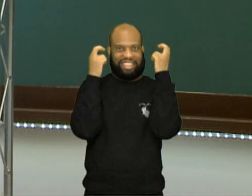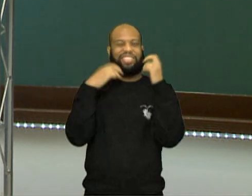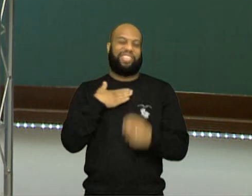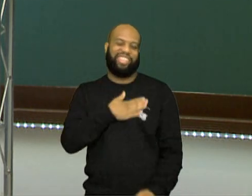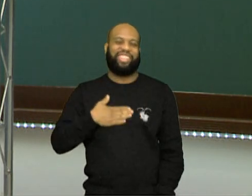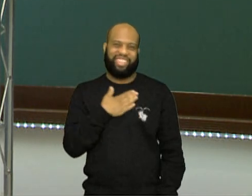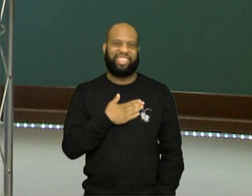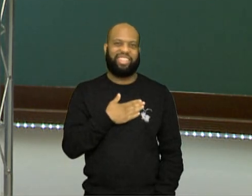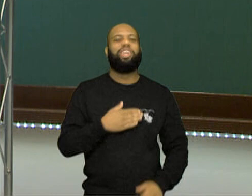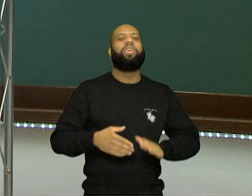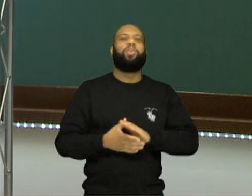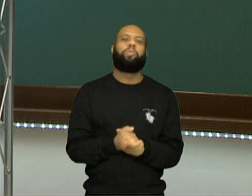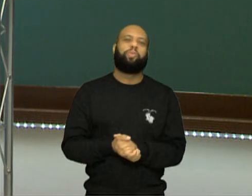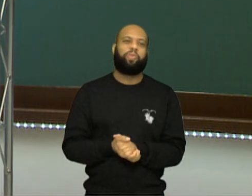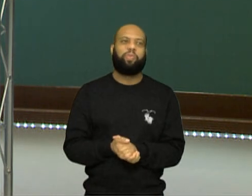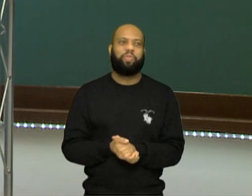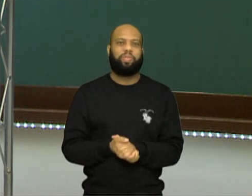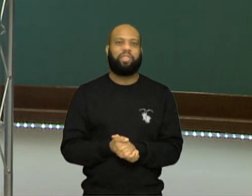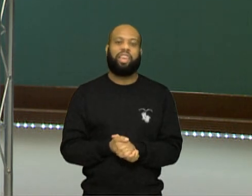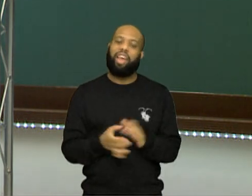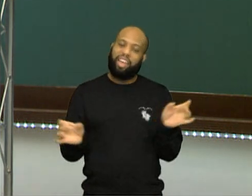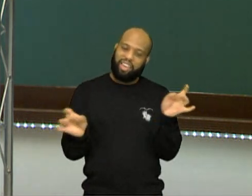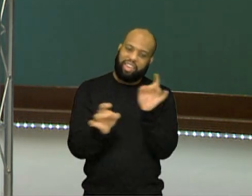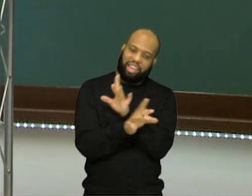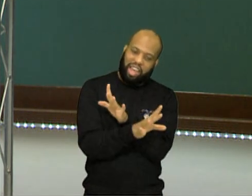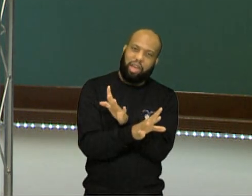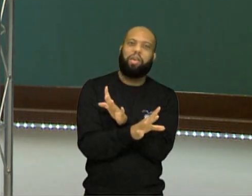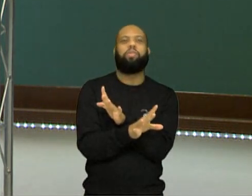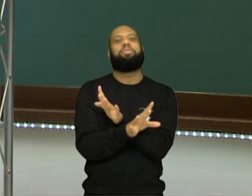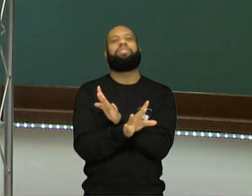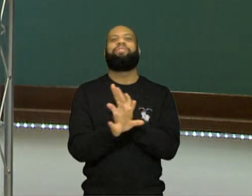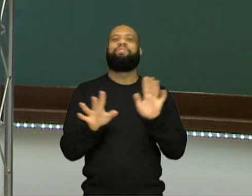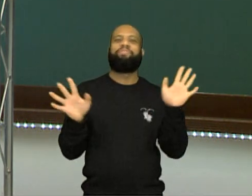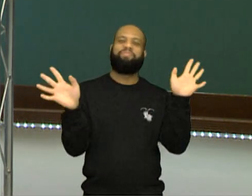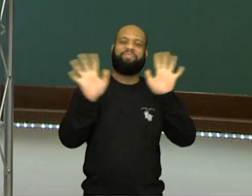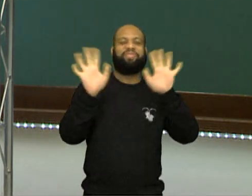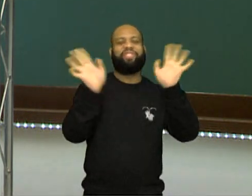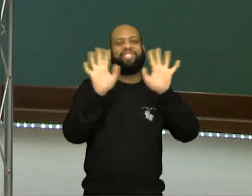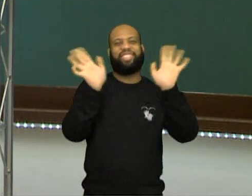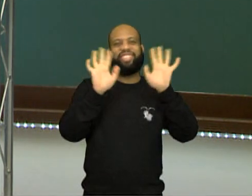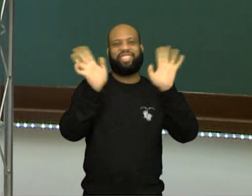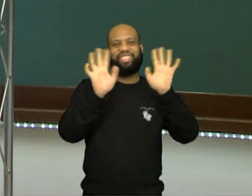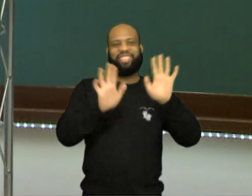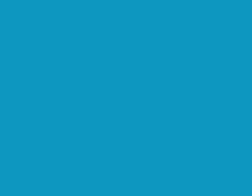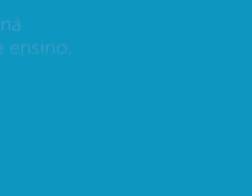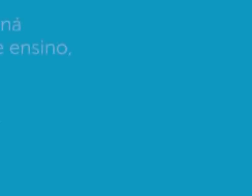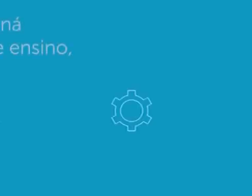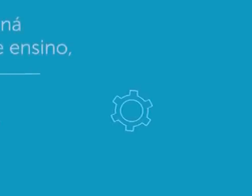isso. Moçada, eu fico por aqui, vocês ficam por aí e até mais!